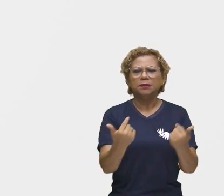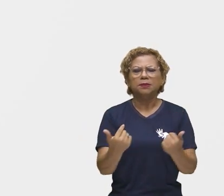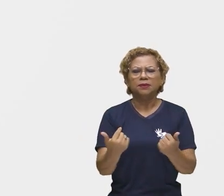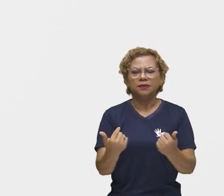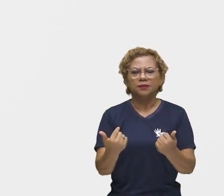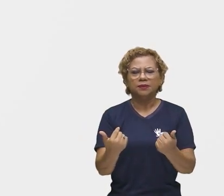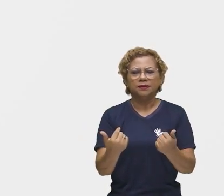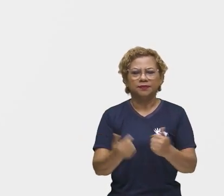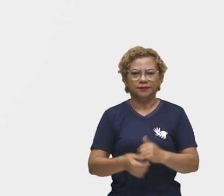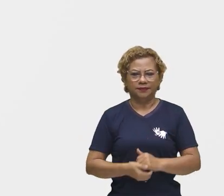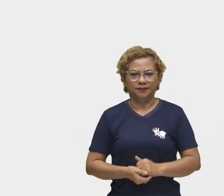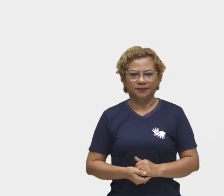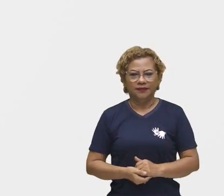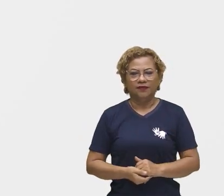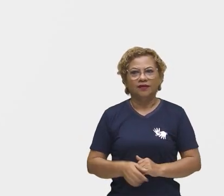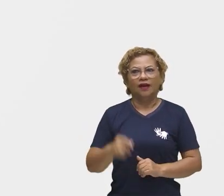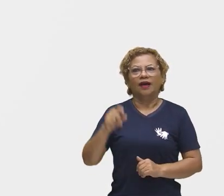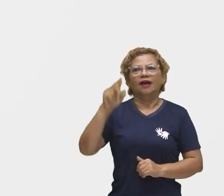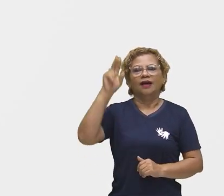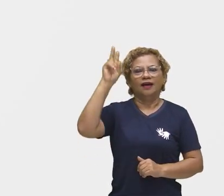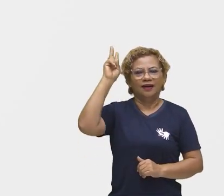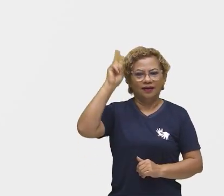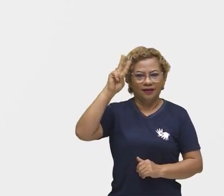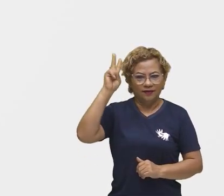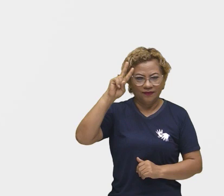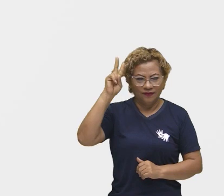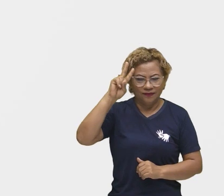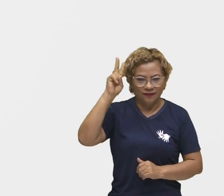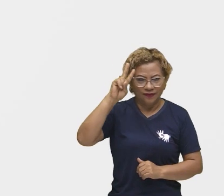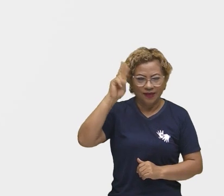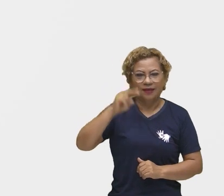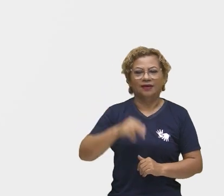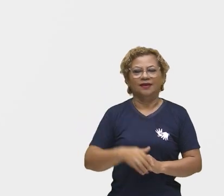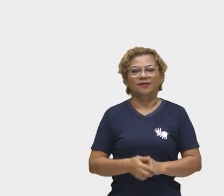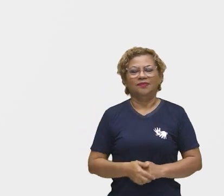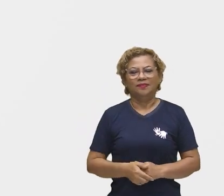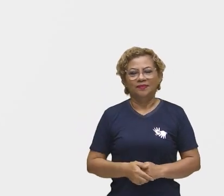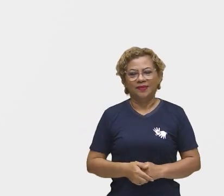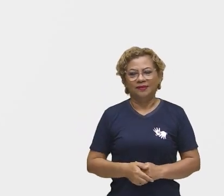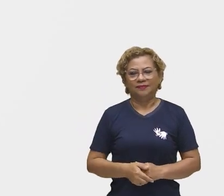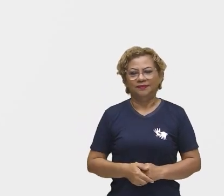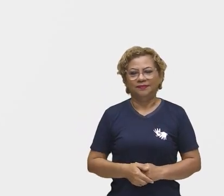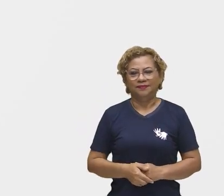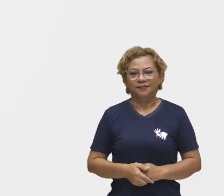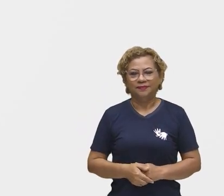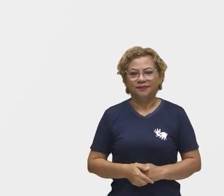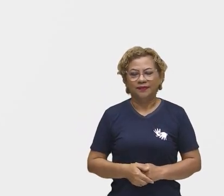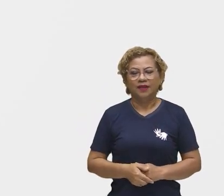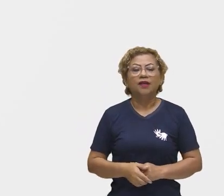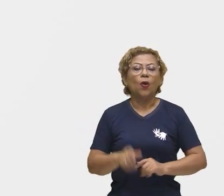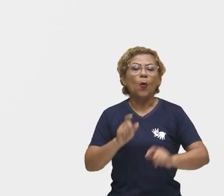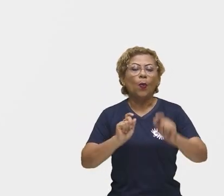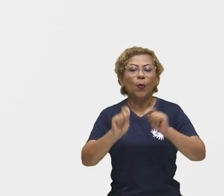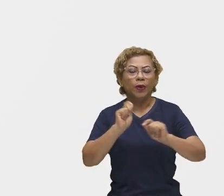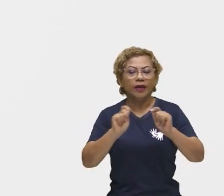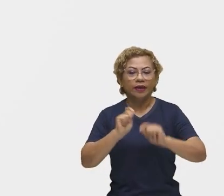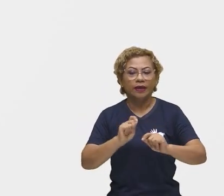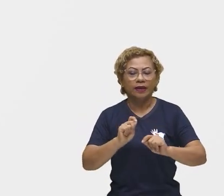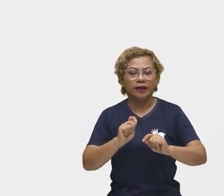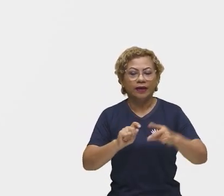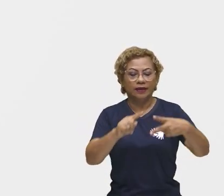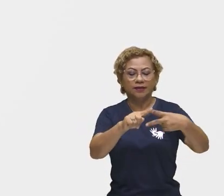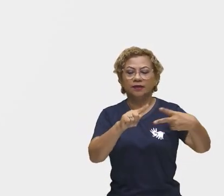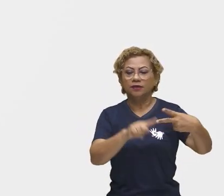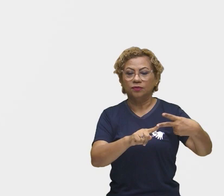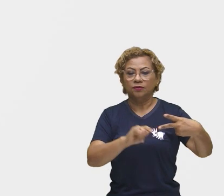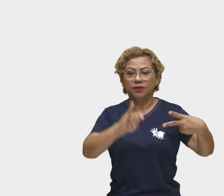de transporte, né, que aí a gente tem o Uber 99, entre outros, né. O que essas duas imagens têm